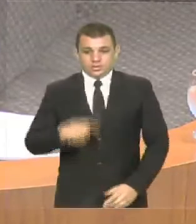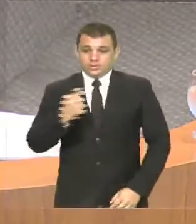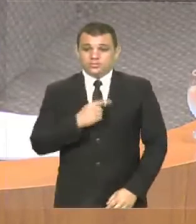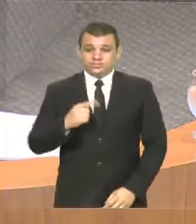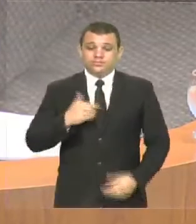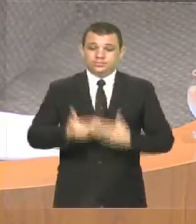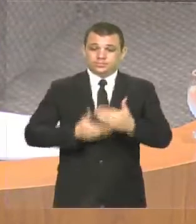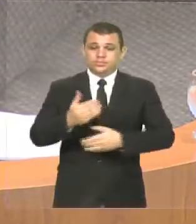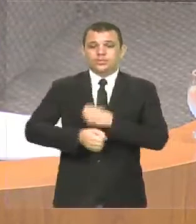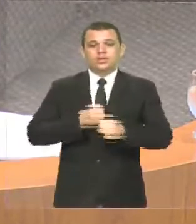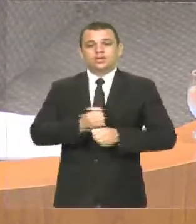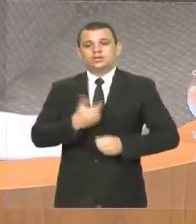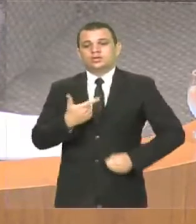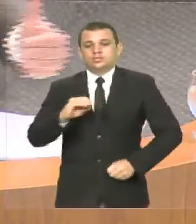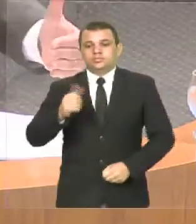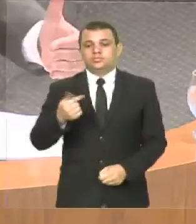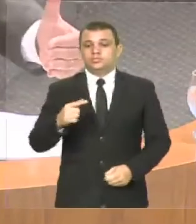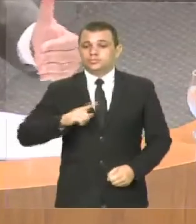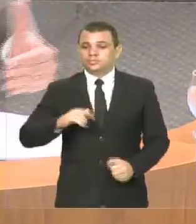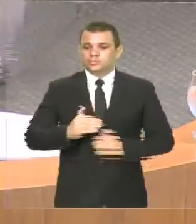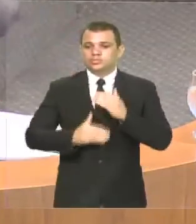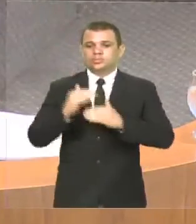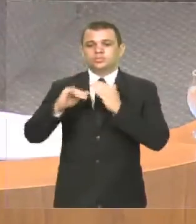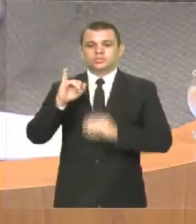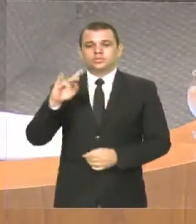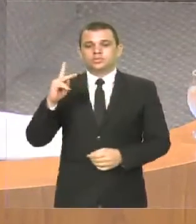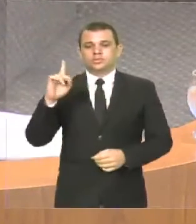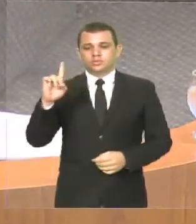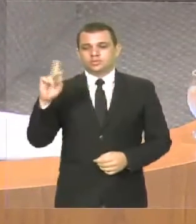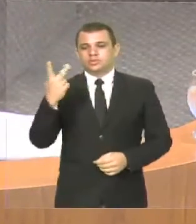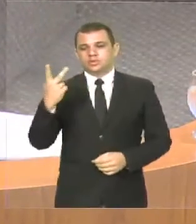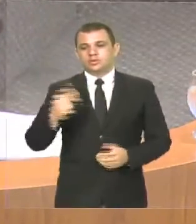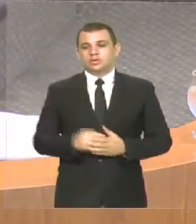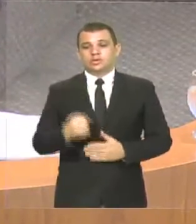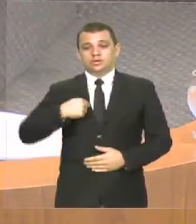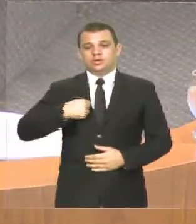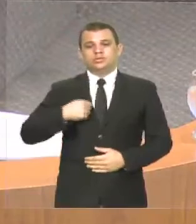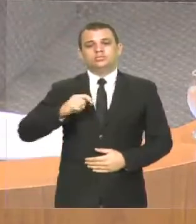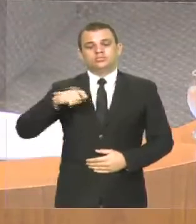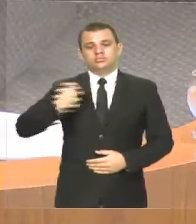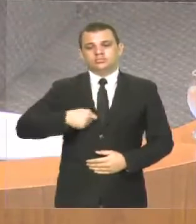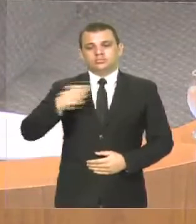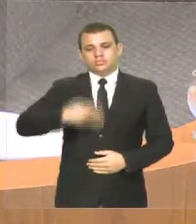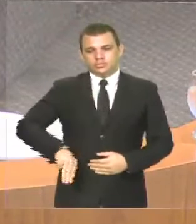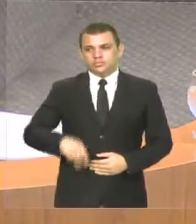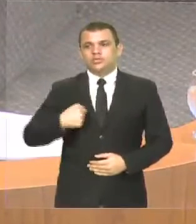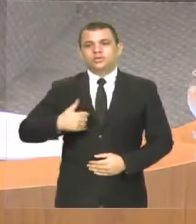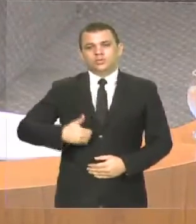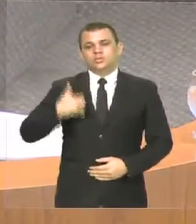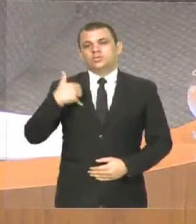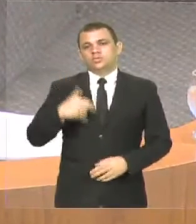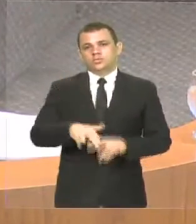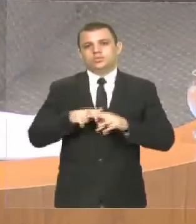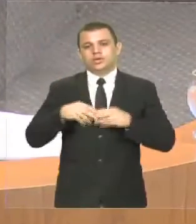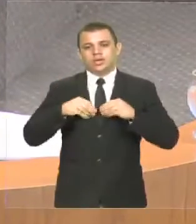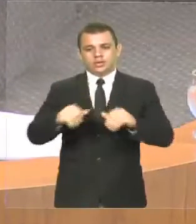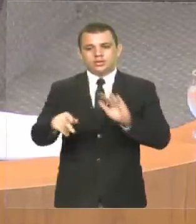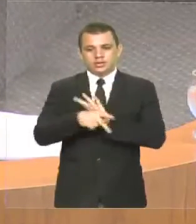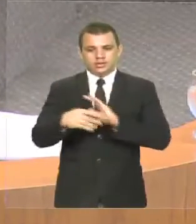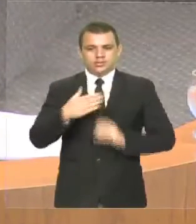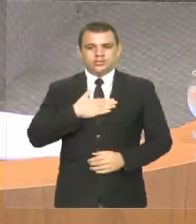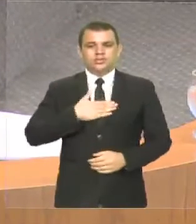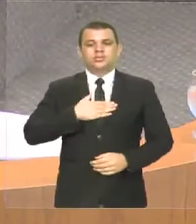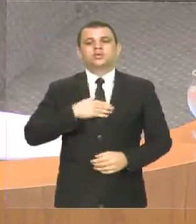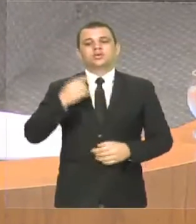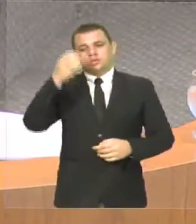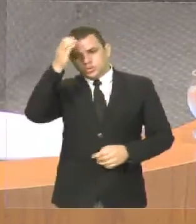nossas tradições, independente de questões políticas, são números que nós temos que realmente nos dizer que nos satisfaz e que nós